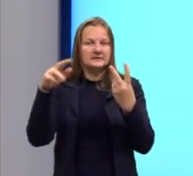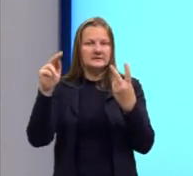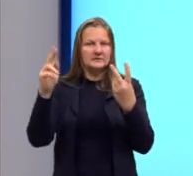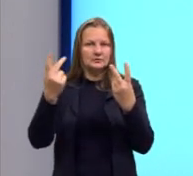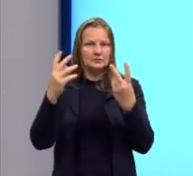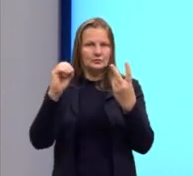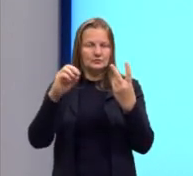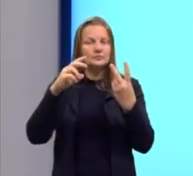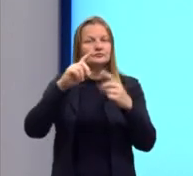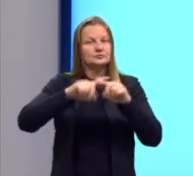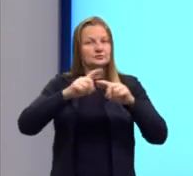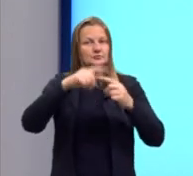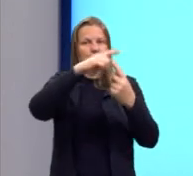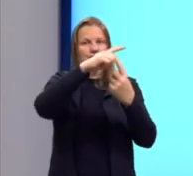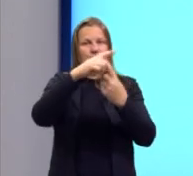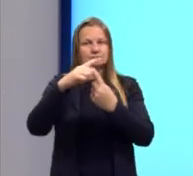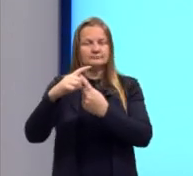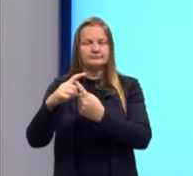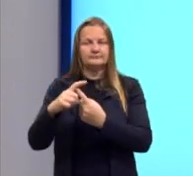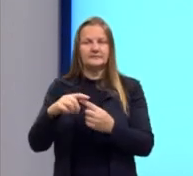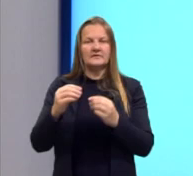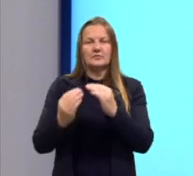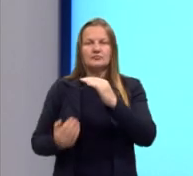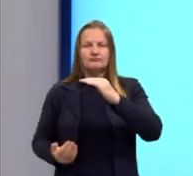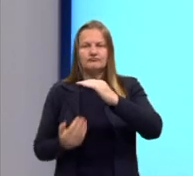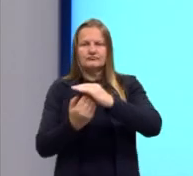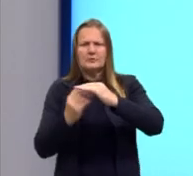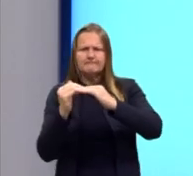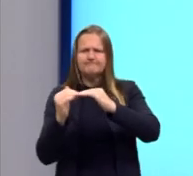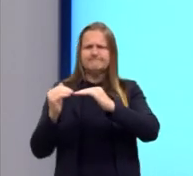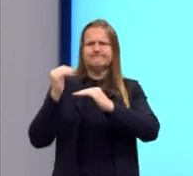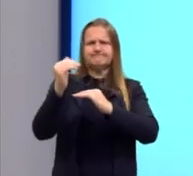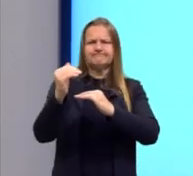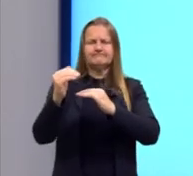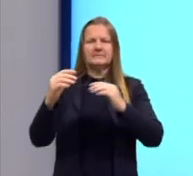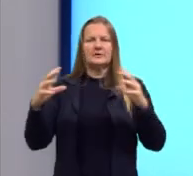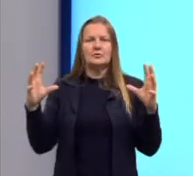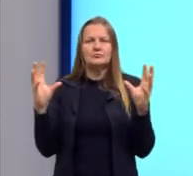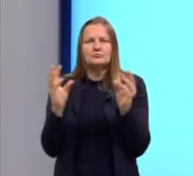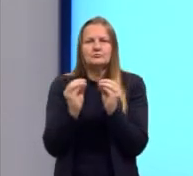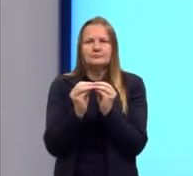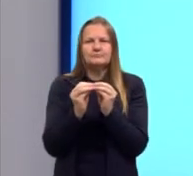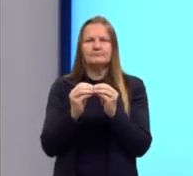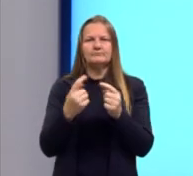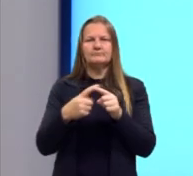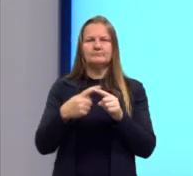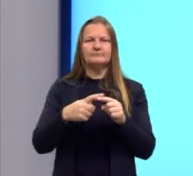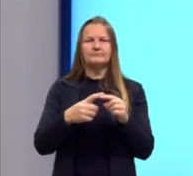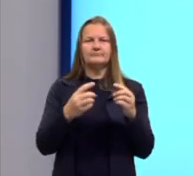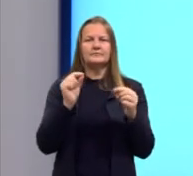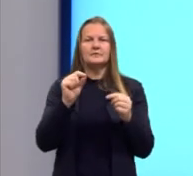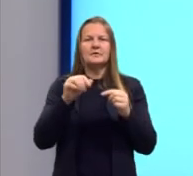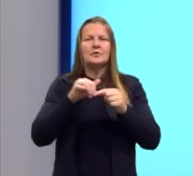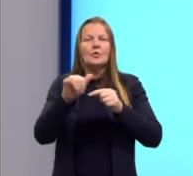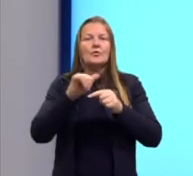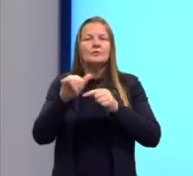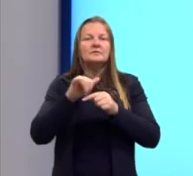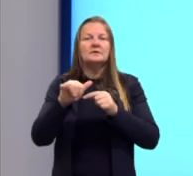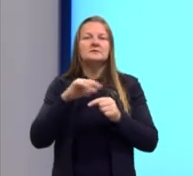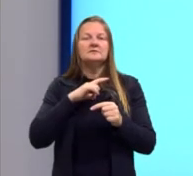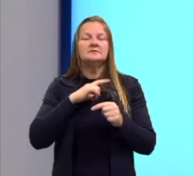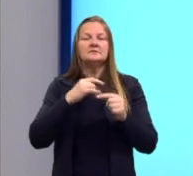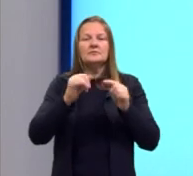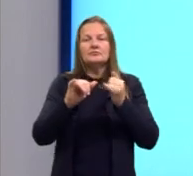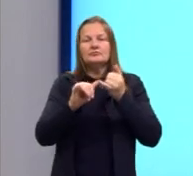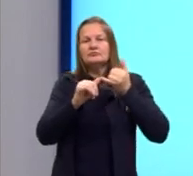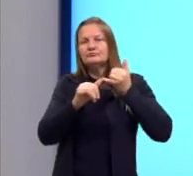de intensidade superior né a esse determinado valor se fundem E aí o que que acontece né quando se fundem vai parar